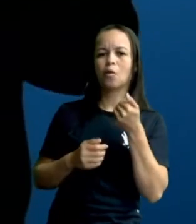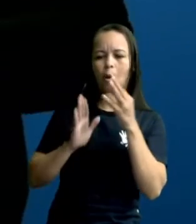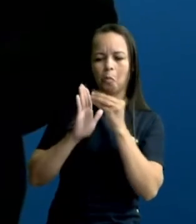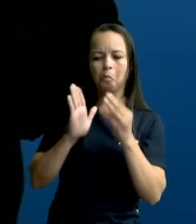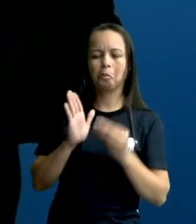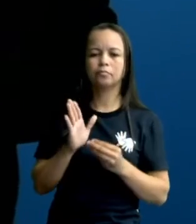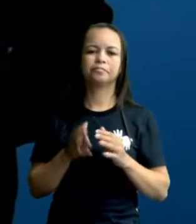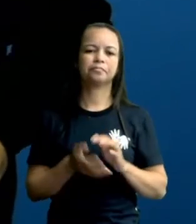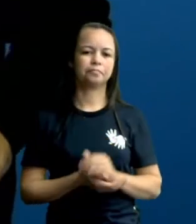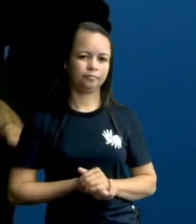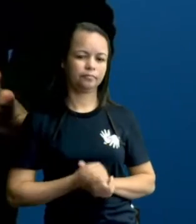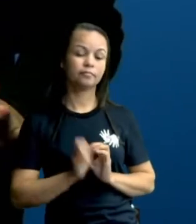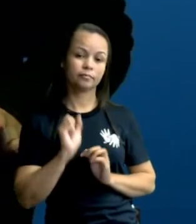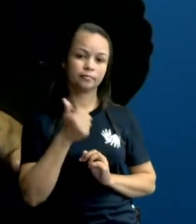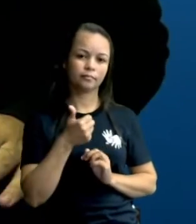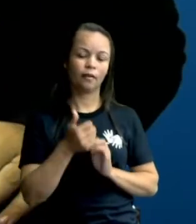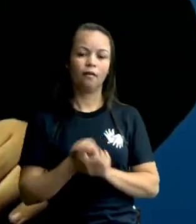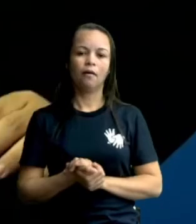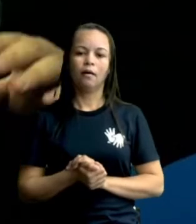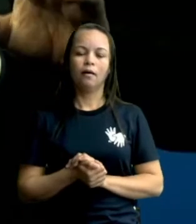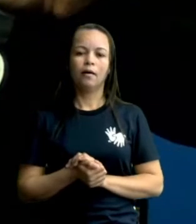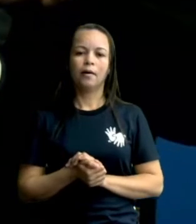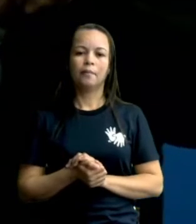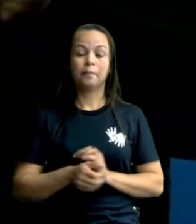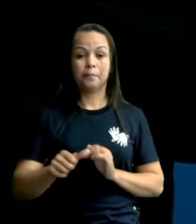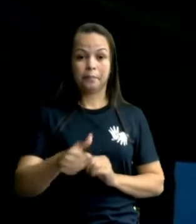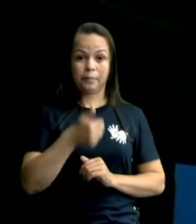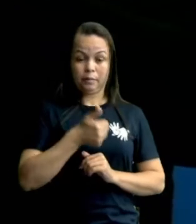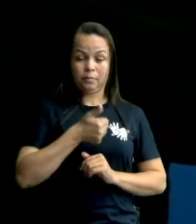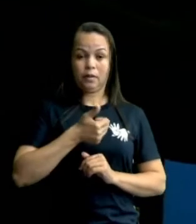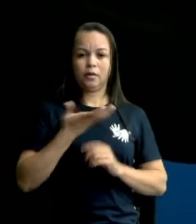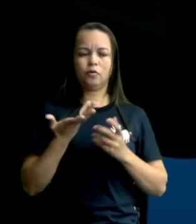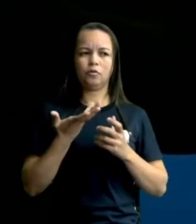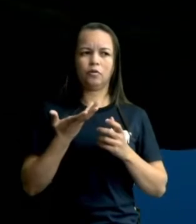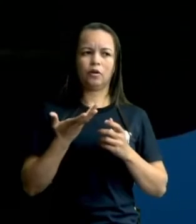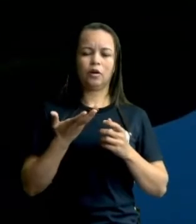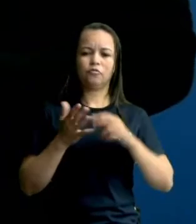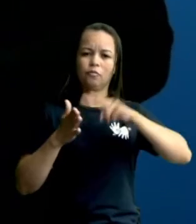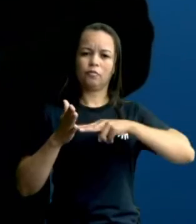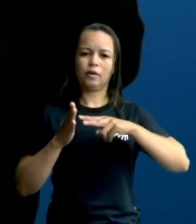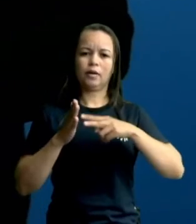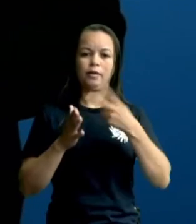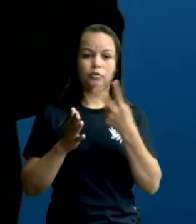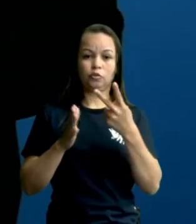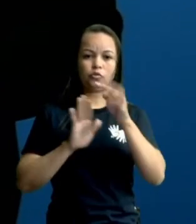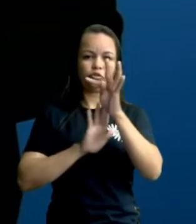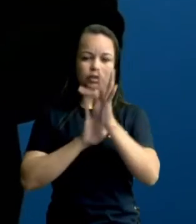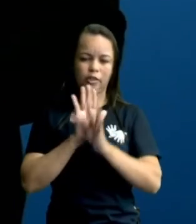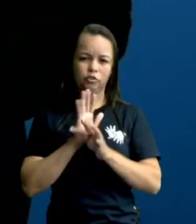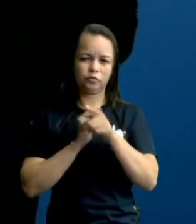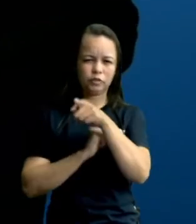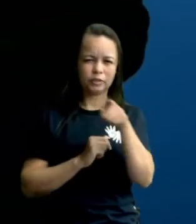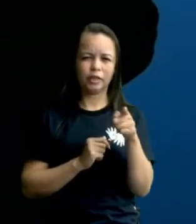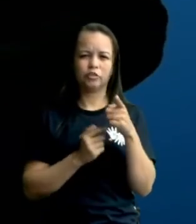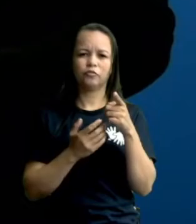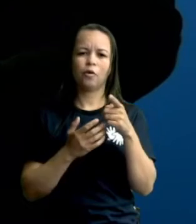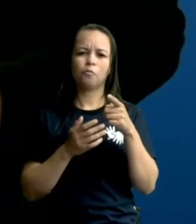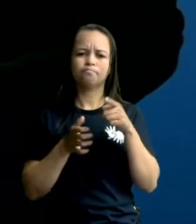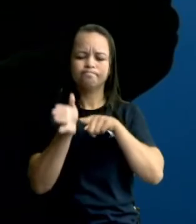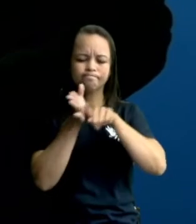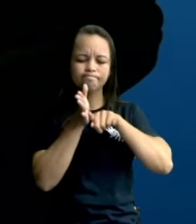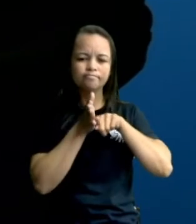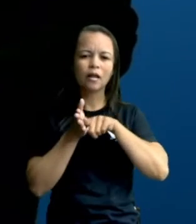lá? O professor vai dar. Primeiramente, o professor vai ler 2 textos e você próprio vai analisar como